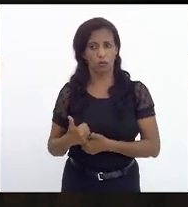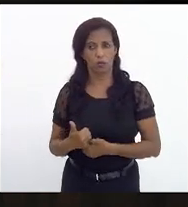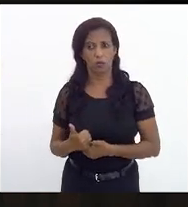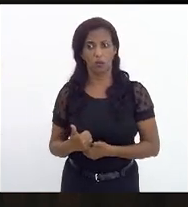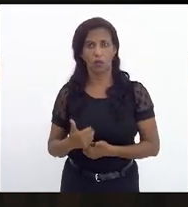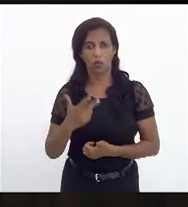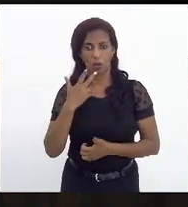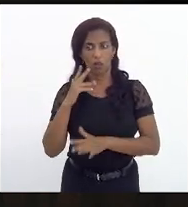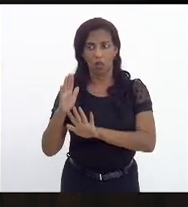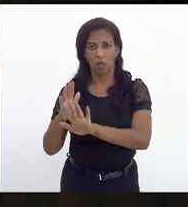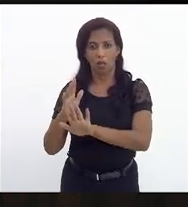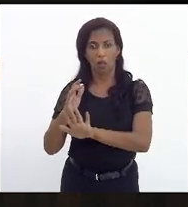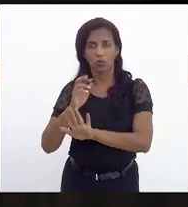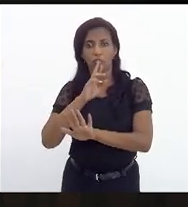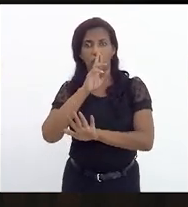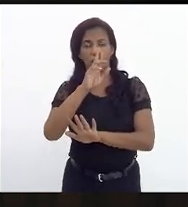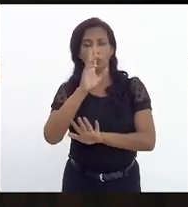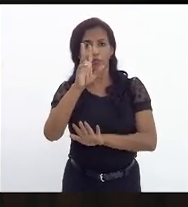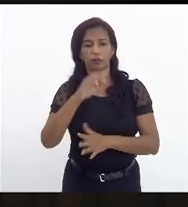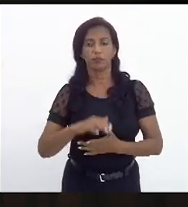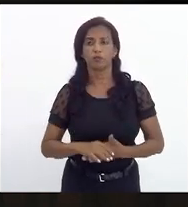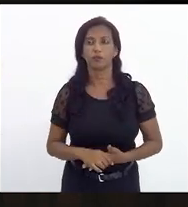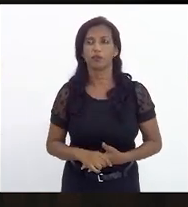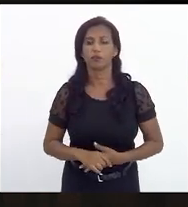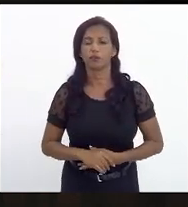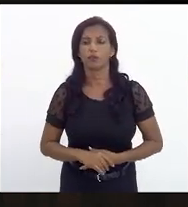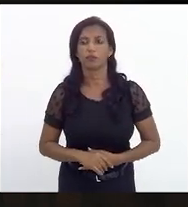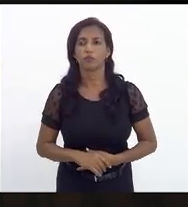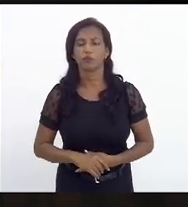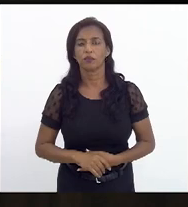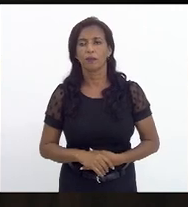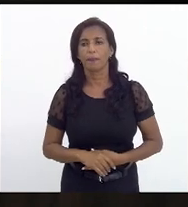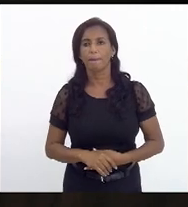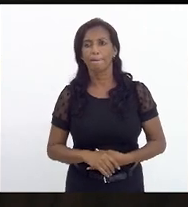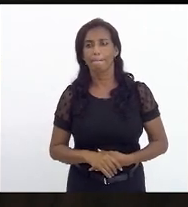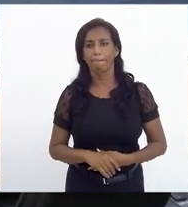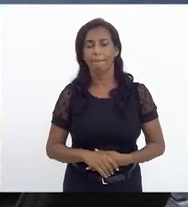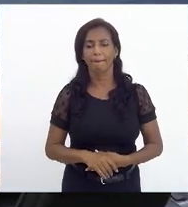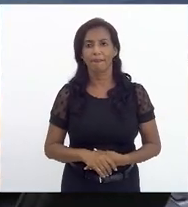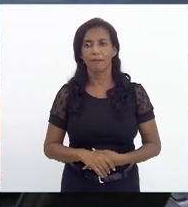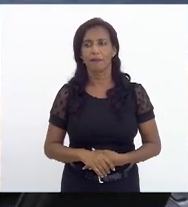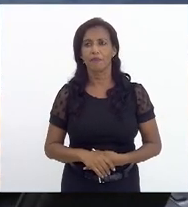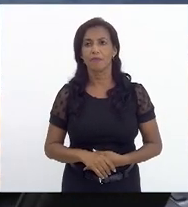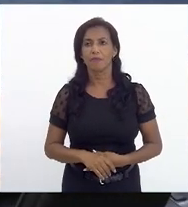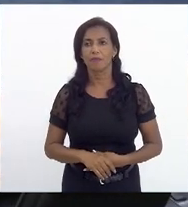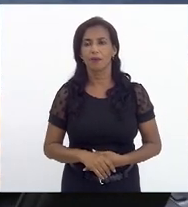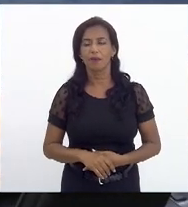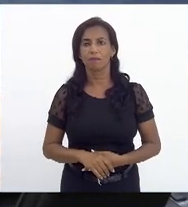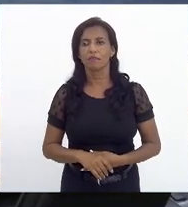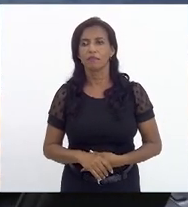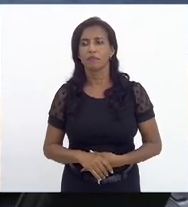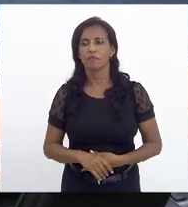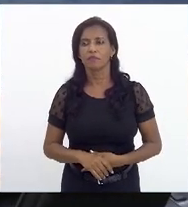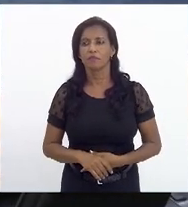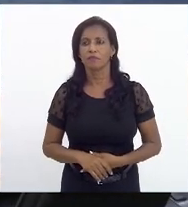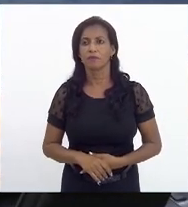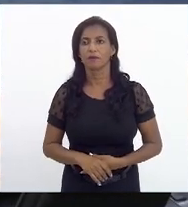estou só respondendo aqui em cima. Não, é em relação a essa resposta. Deputado Luiz. Em relação a essa resposta que o senhor deu, senhor